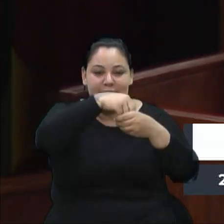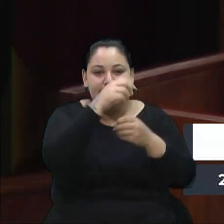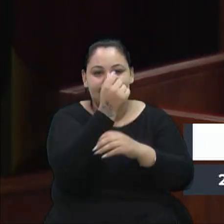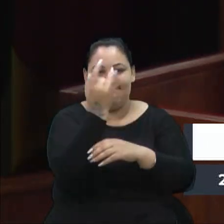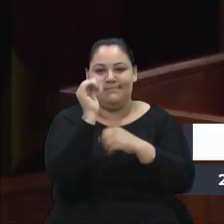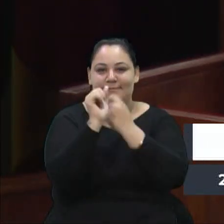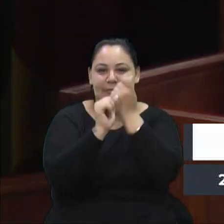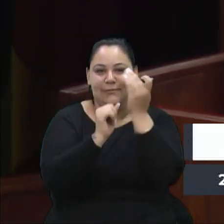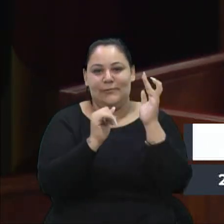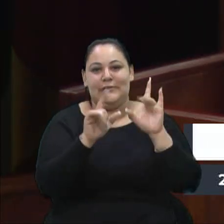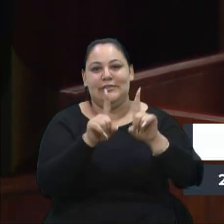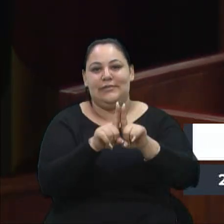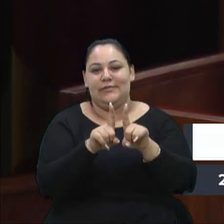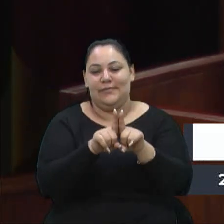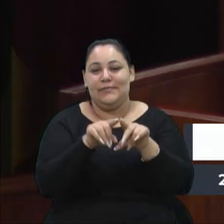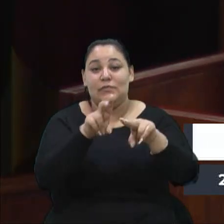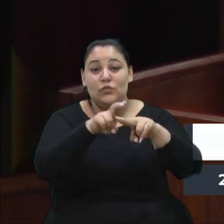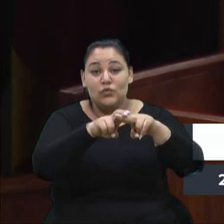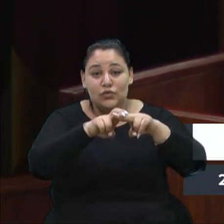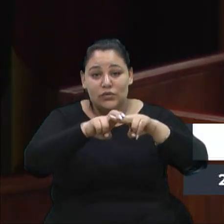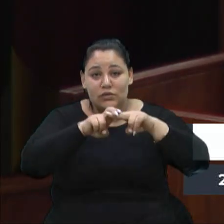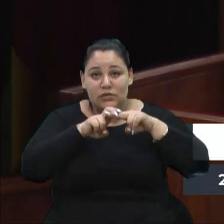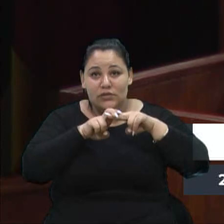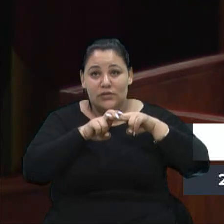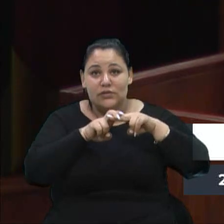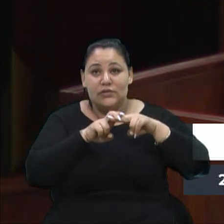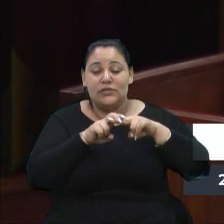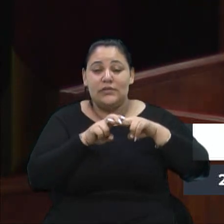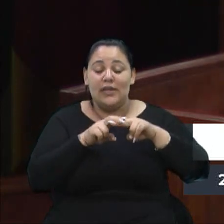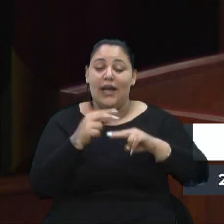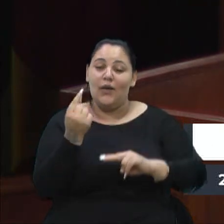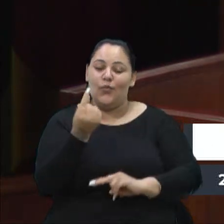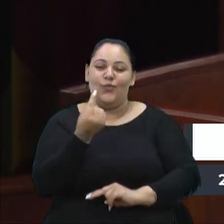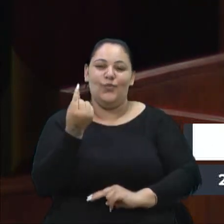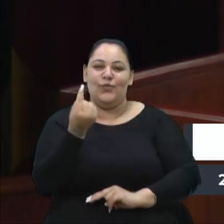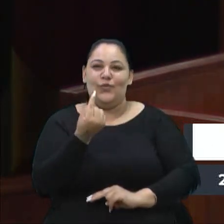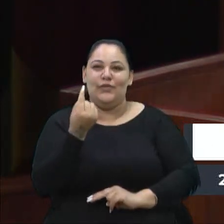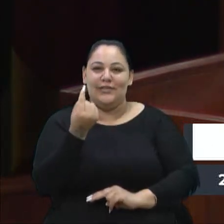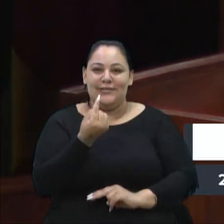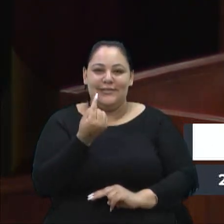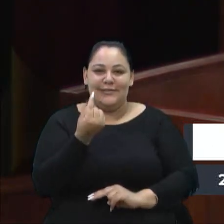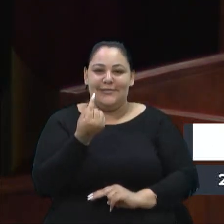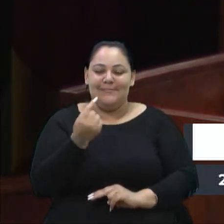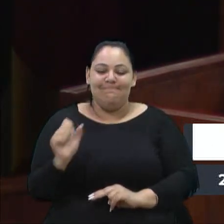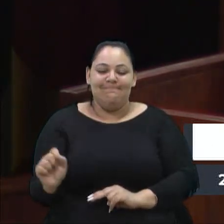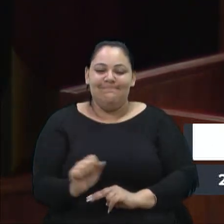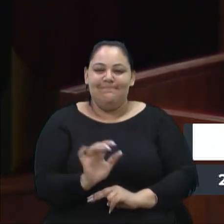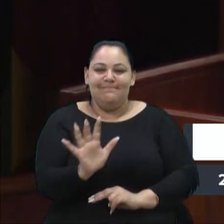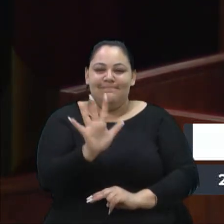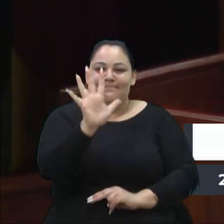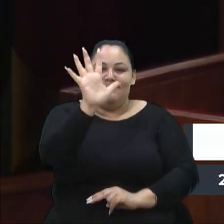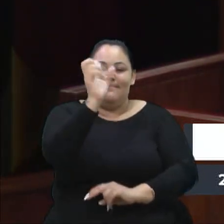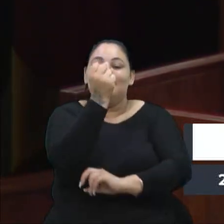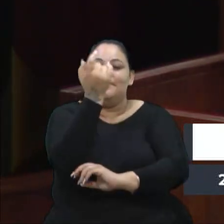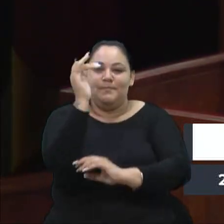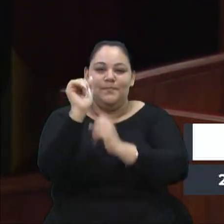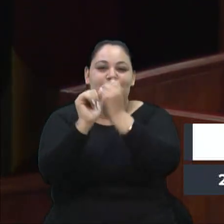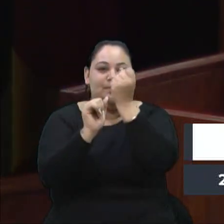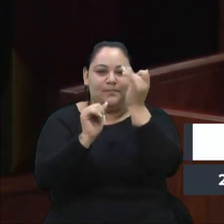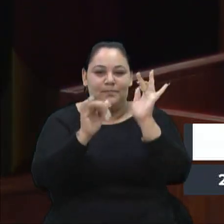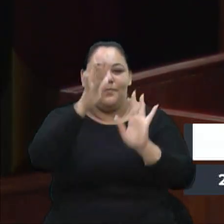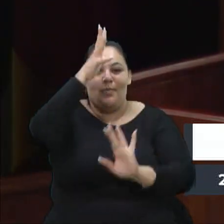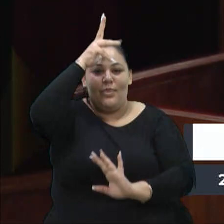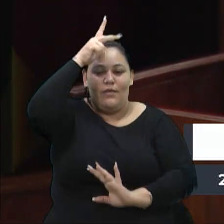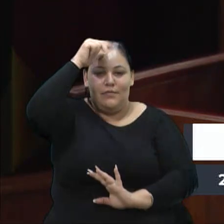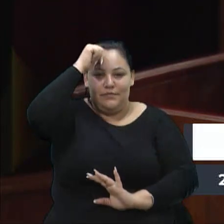e, portanto, a única riqueza que o povo indígena tem é o meio ambiente, a floresta